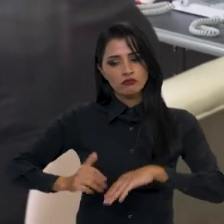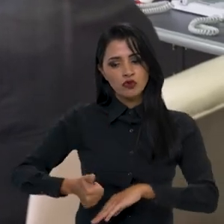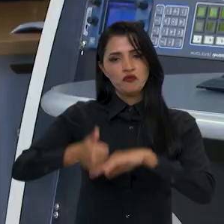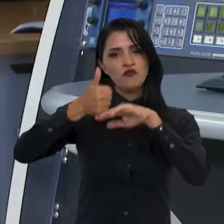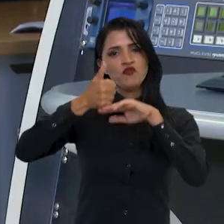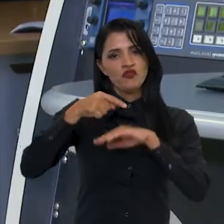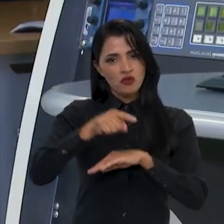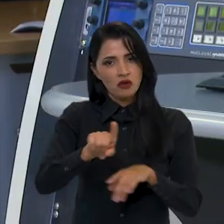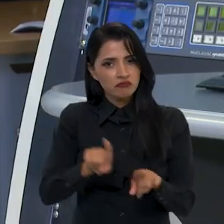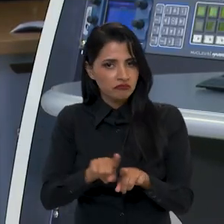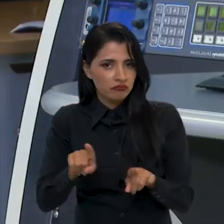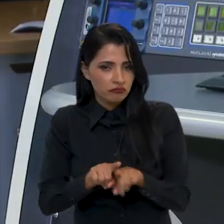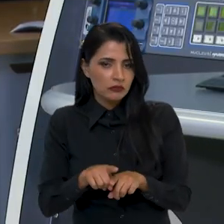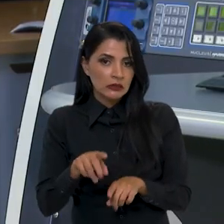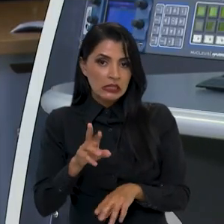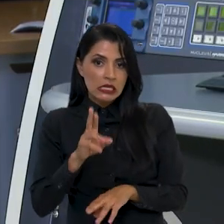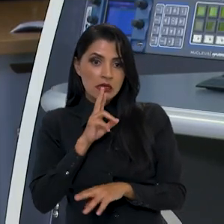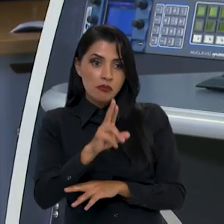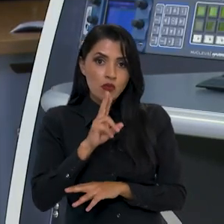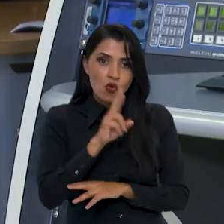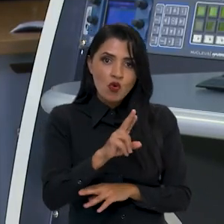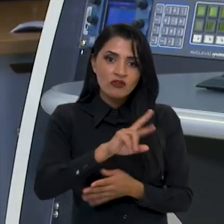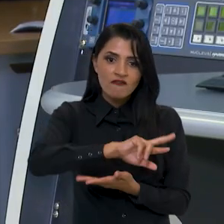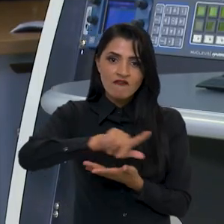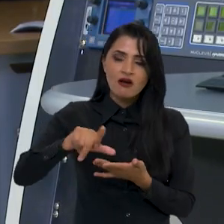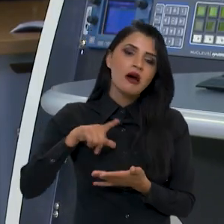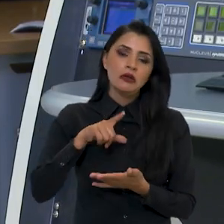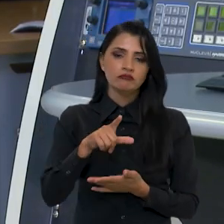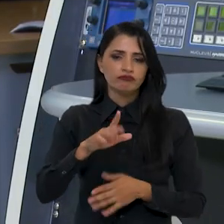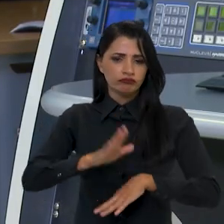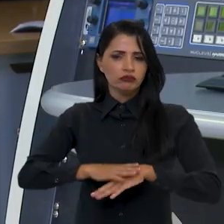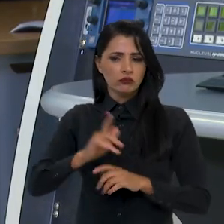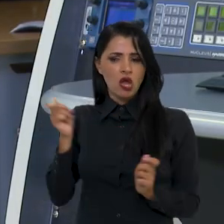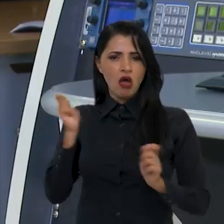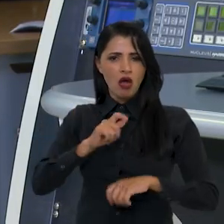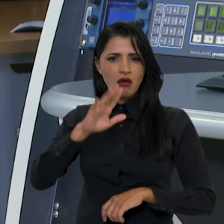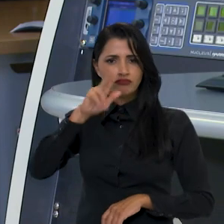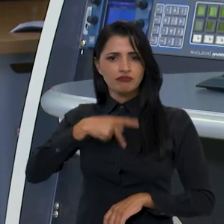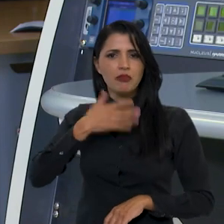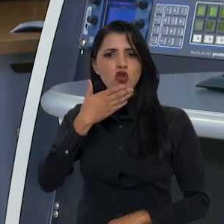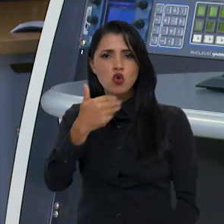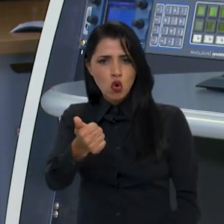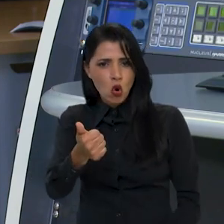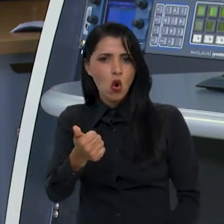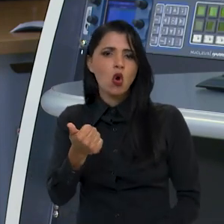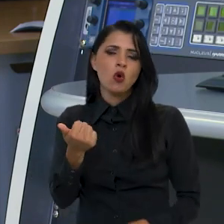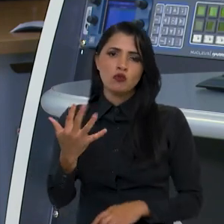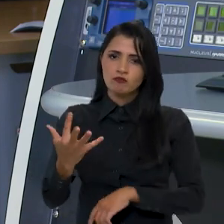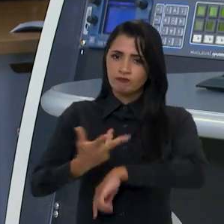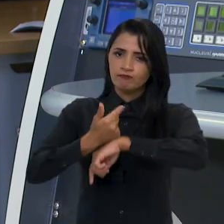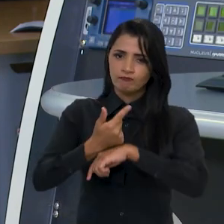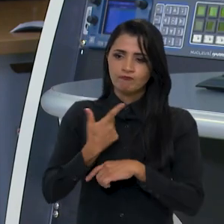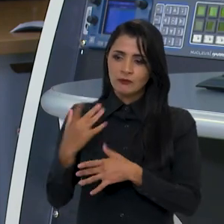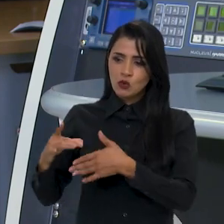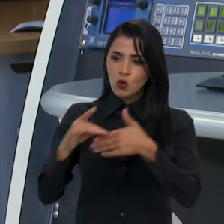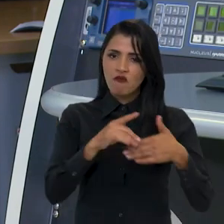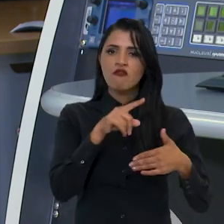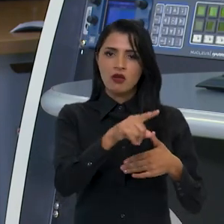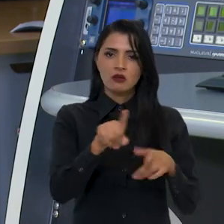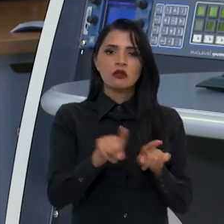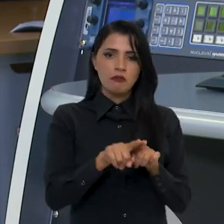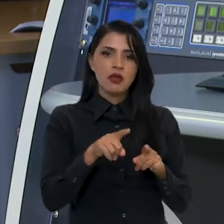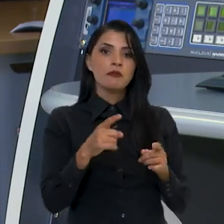ajuda o profissional da atenção primária a responder a mais casos com mais autonomia e qualificar o encaminhamento